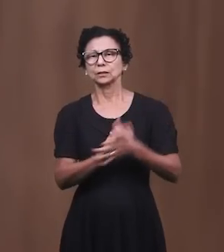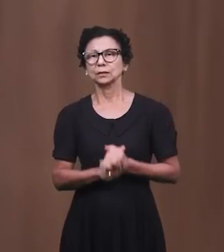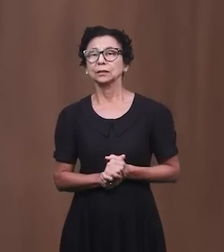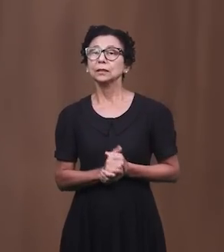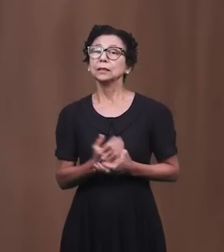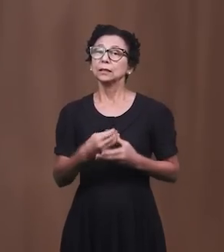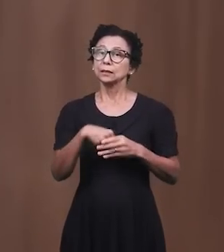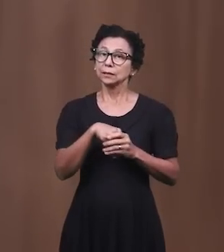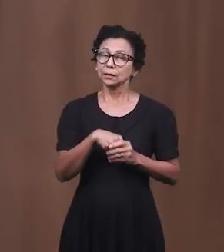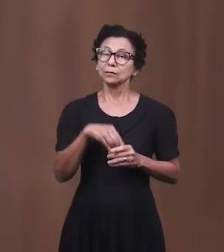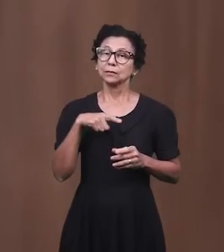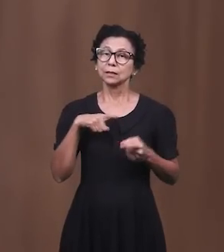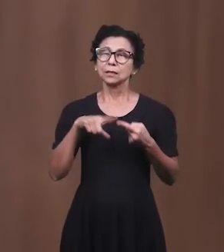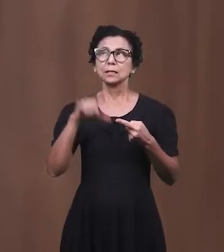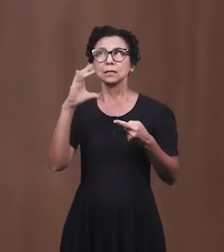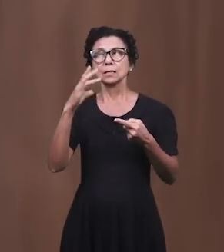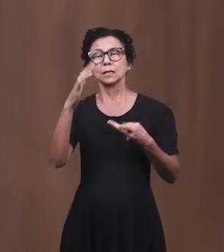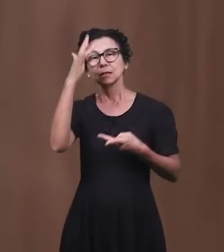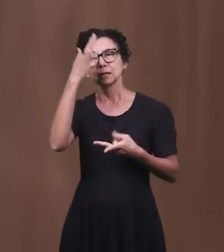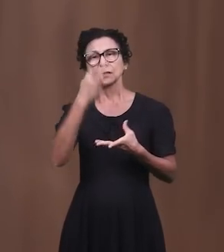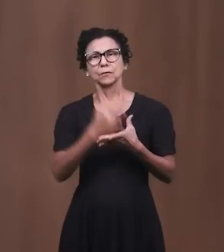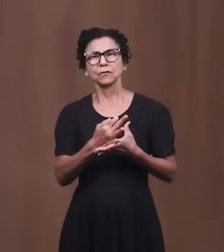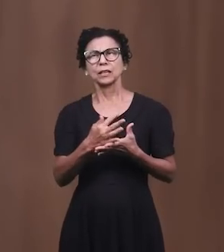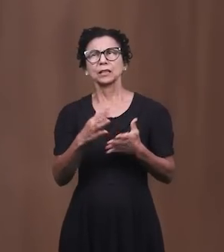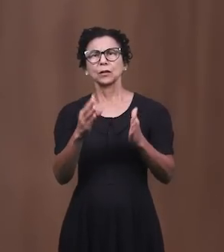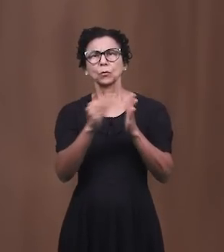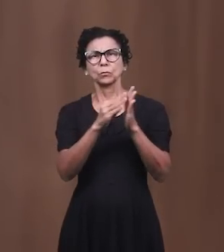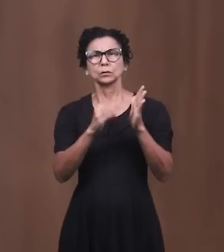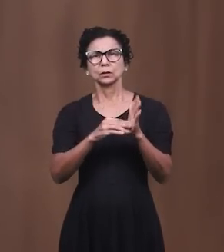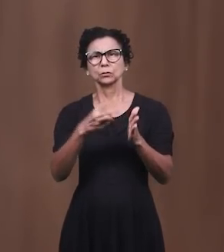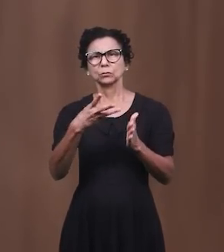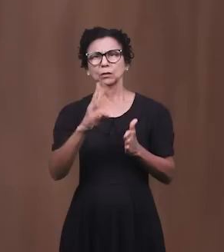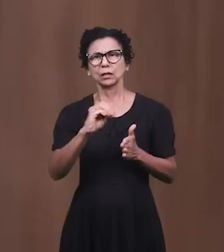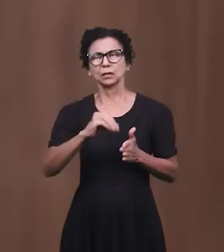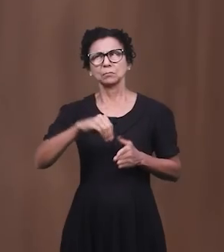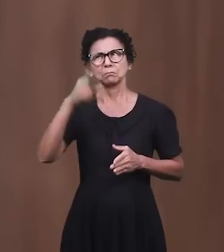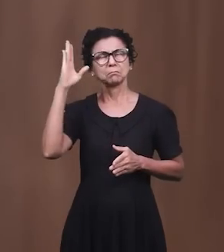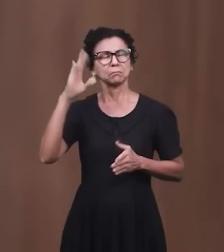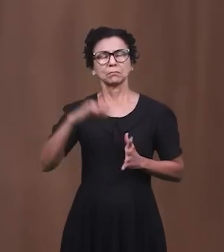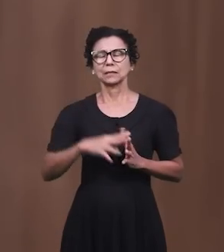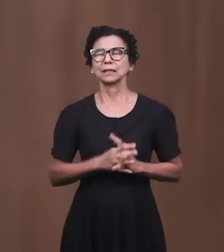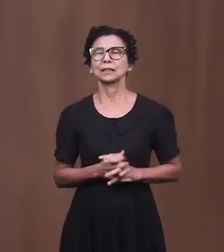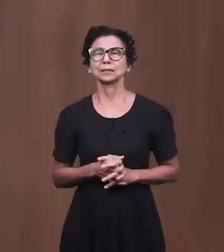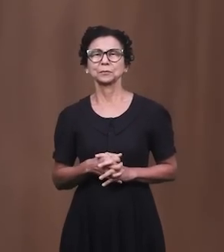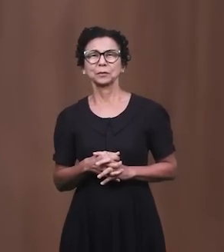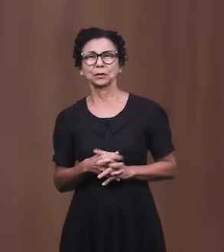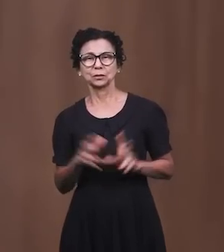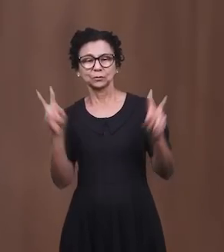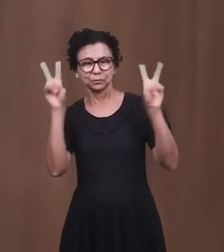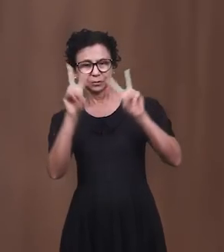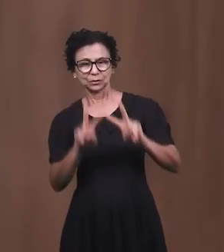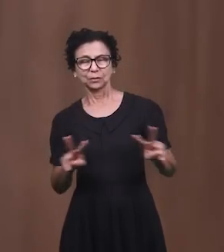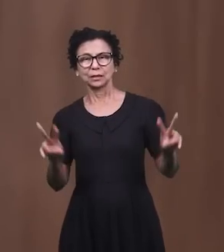próprio Ciência e Fé. Nós temos ali mais de 30 episódios gravados, você pode visualizar, pode